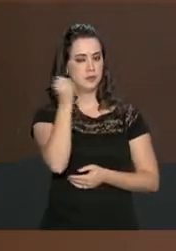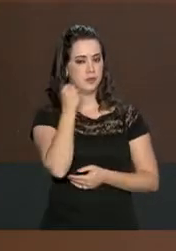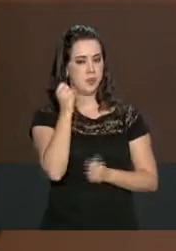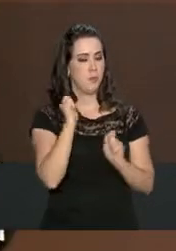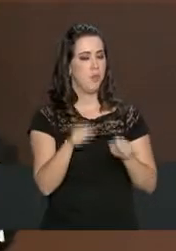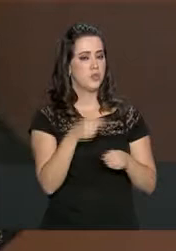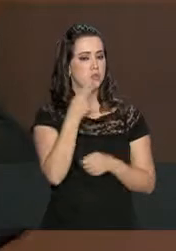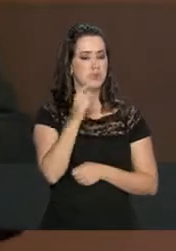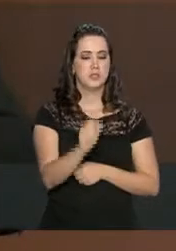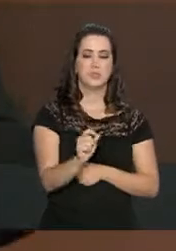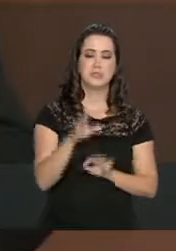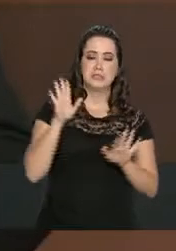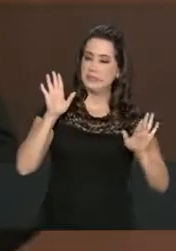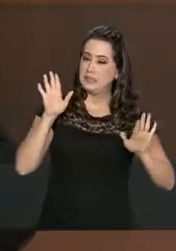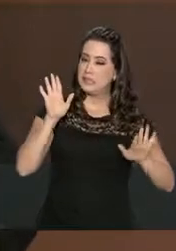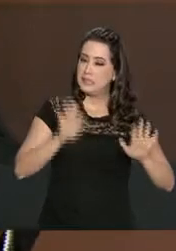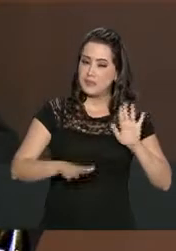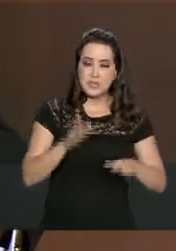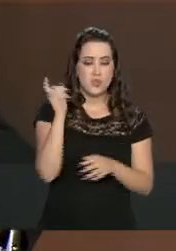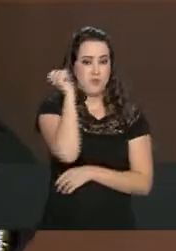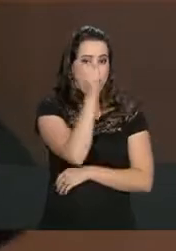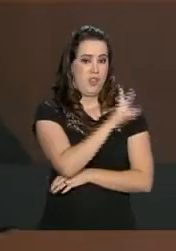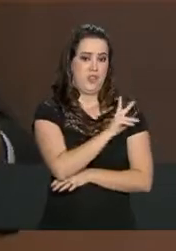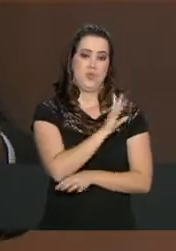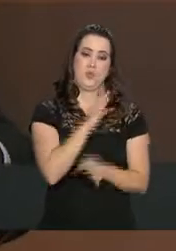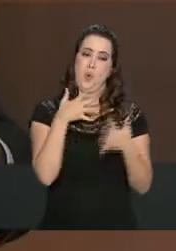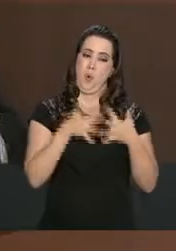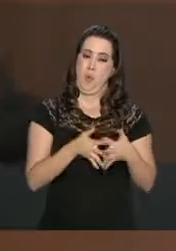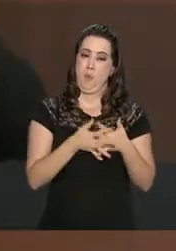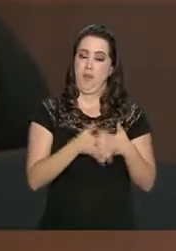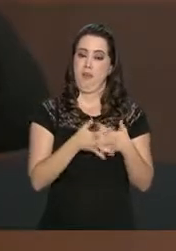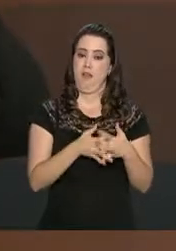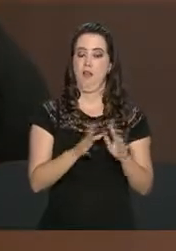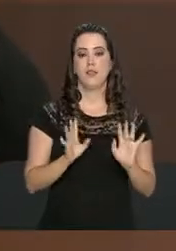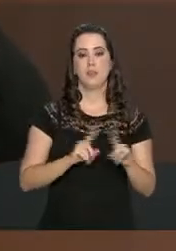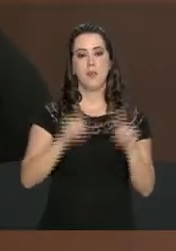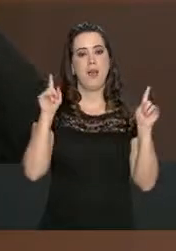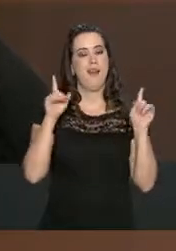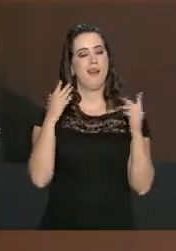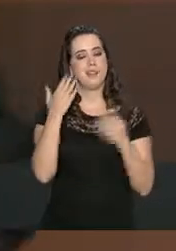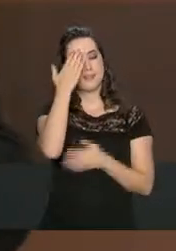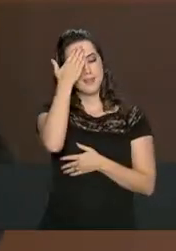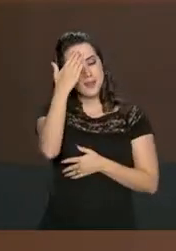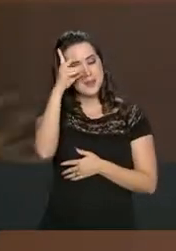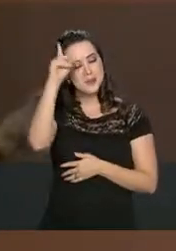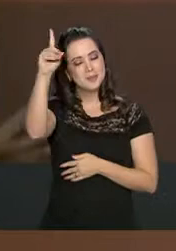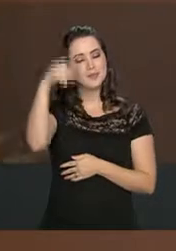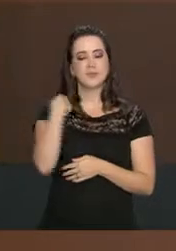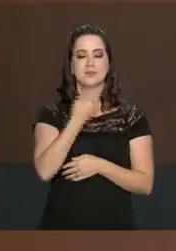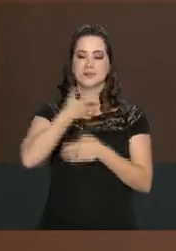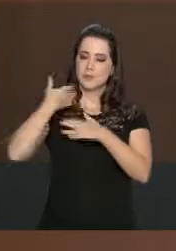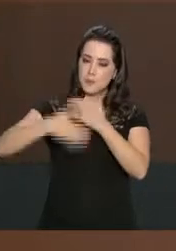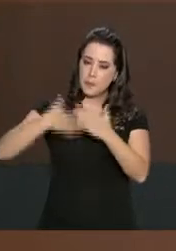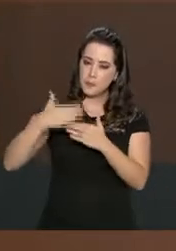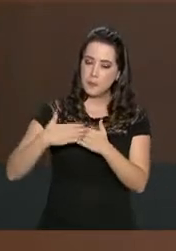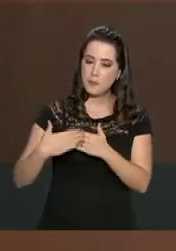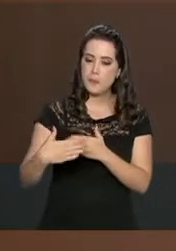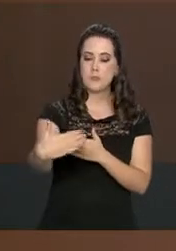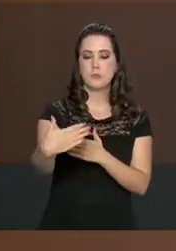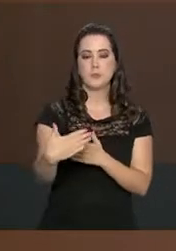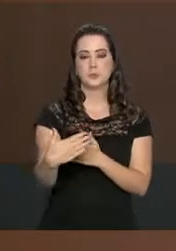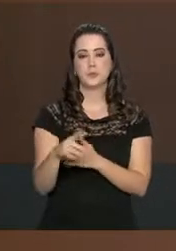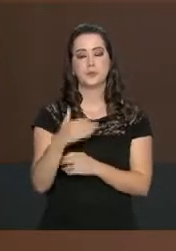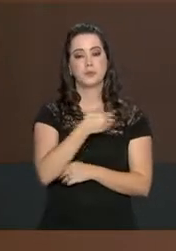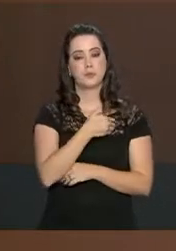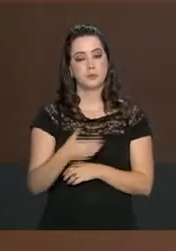podem dizer o seguinte: é uma coisa difícil, complicada, não é fácil, mas graças a Deus nós conseguimos levar adiante